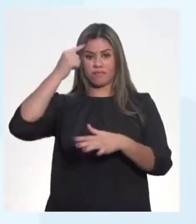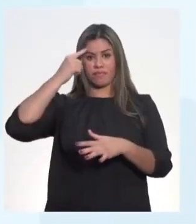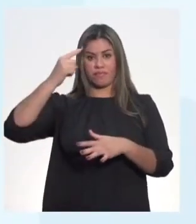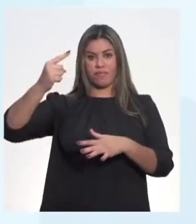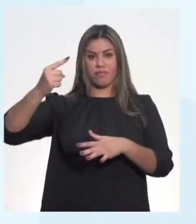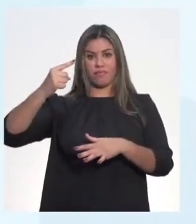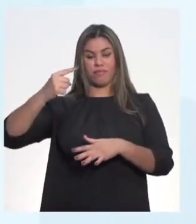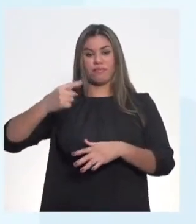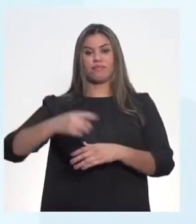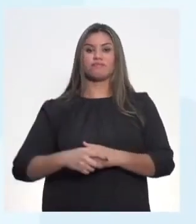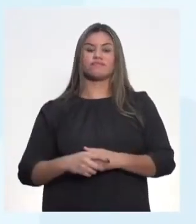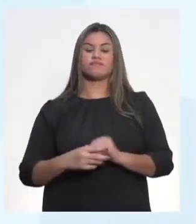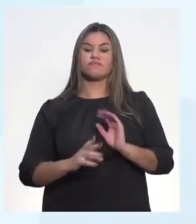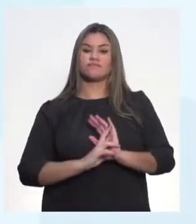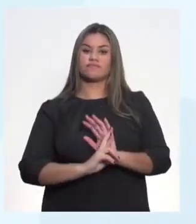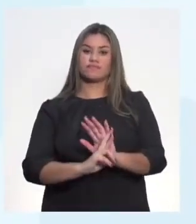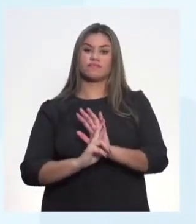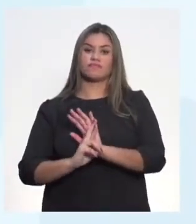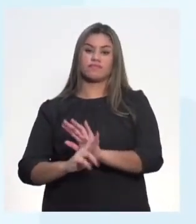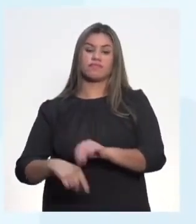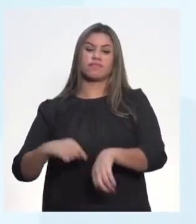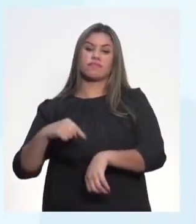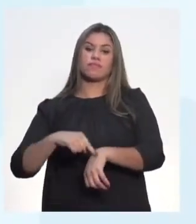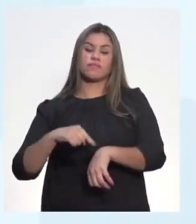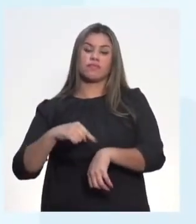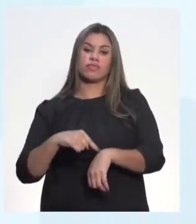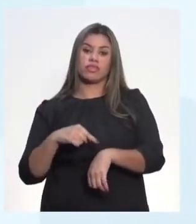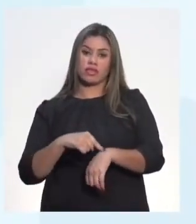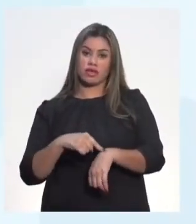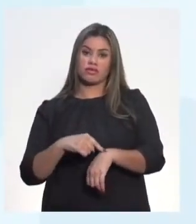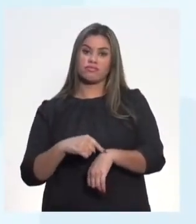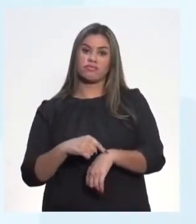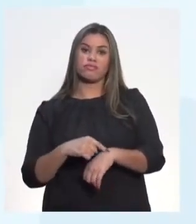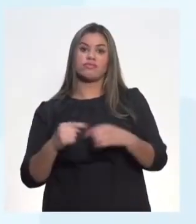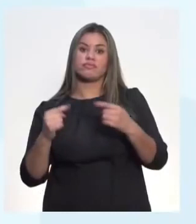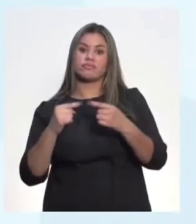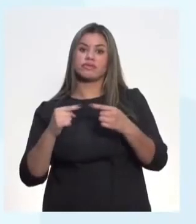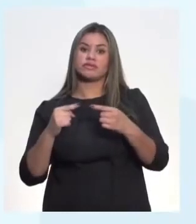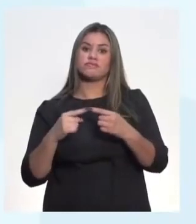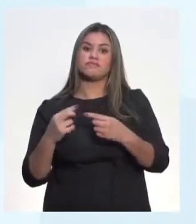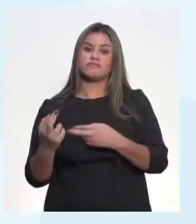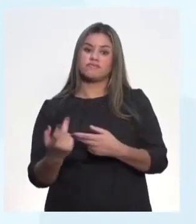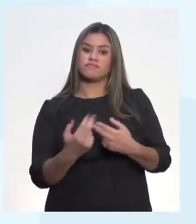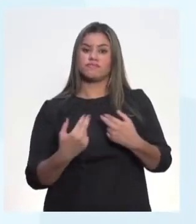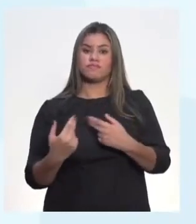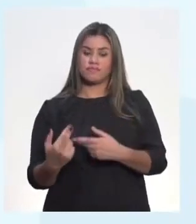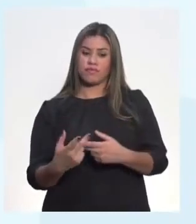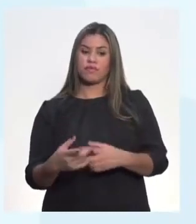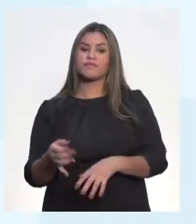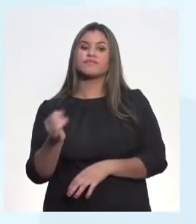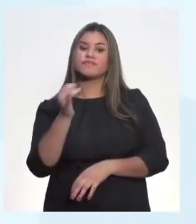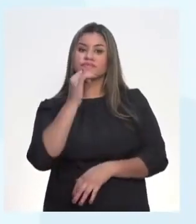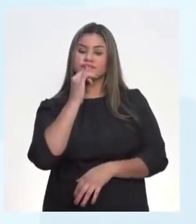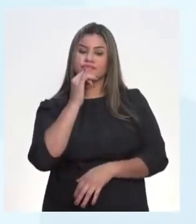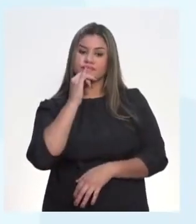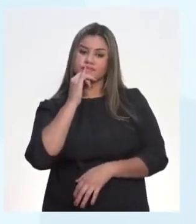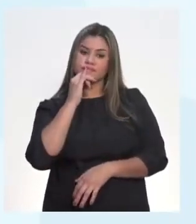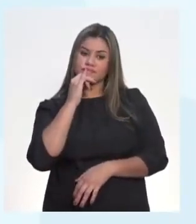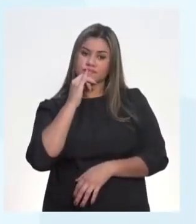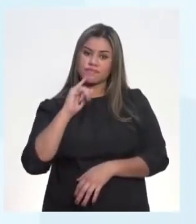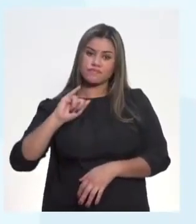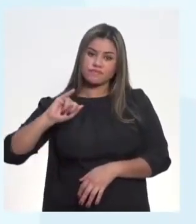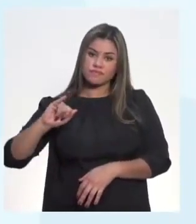de representação de tempo, eles estarem na mesma. Ou seja, taxa está